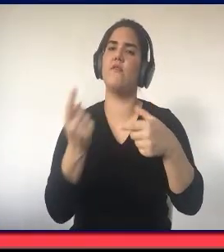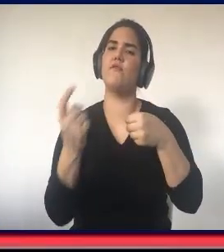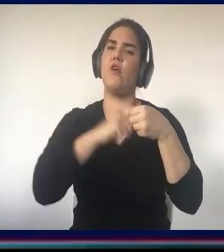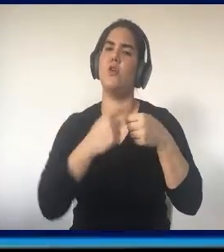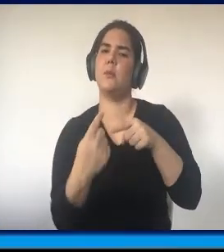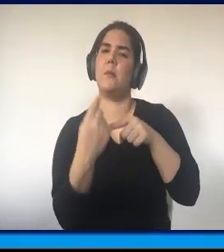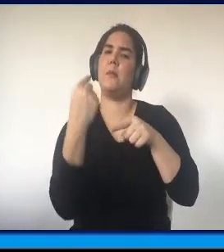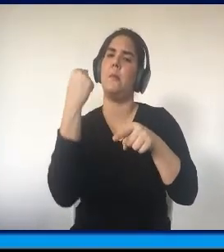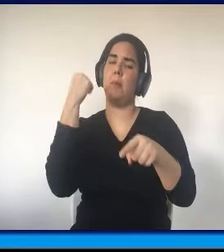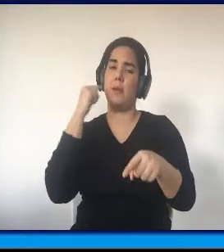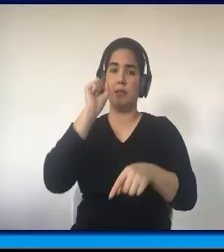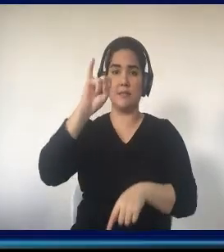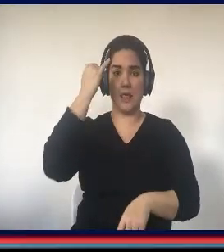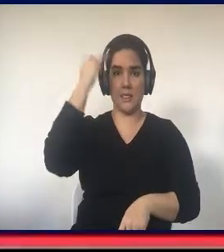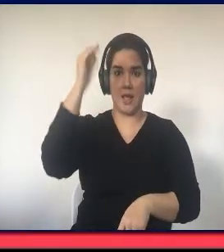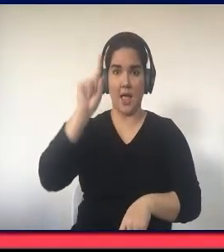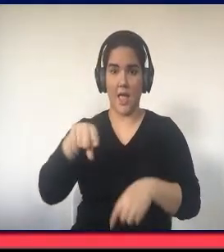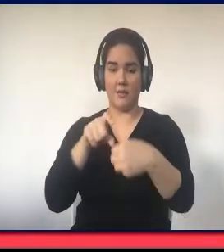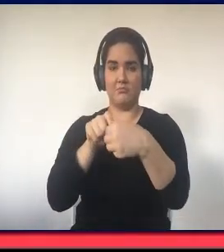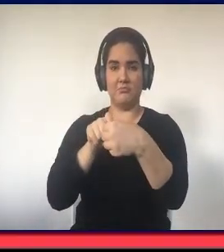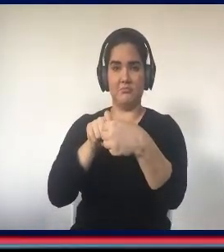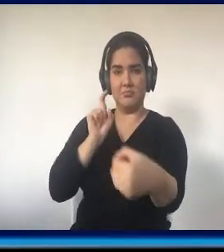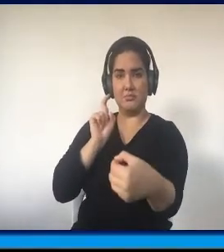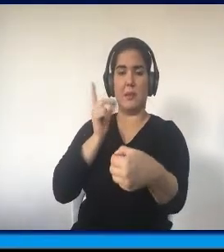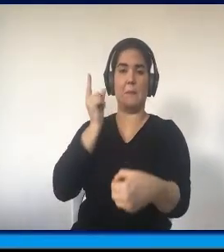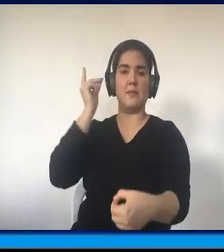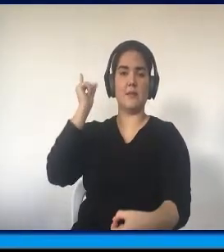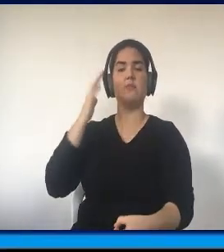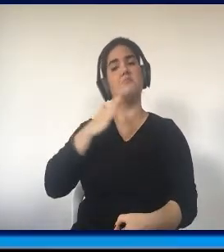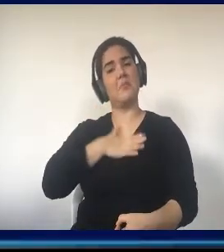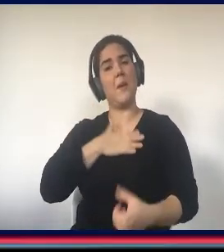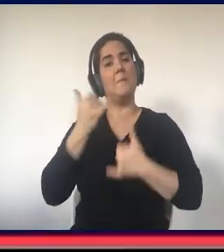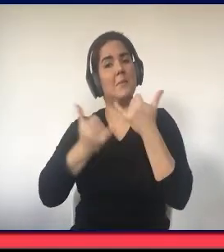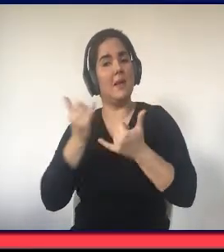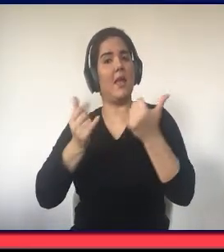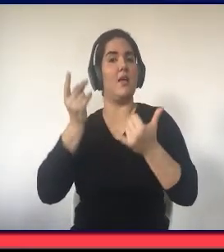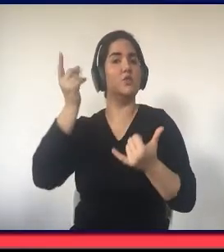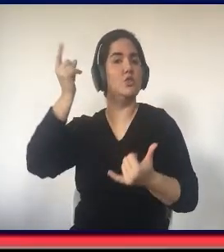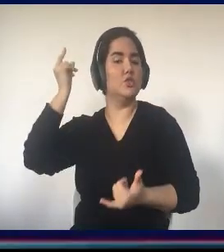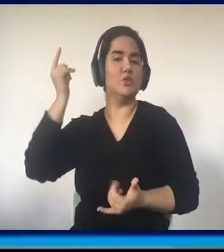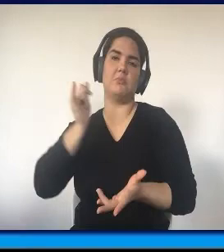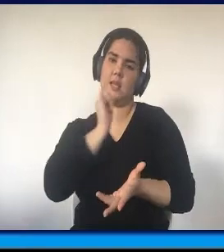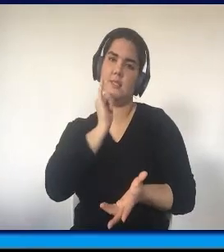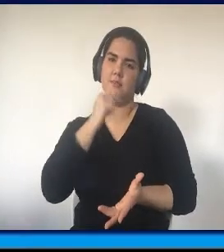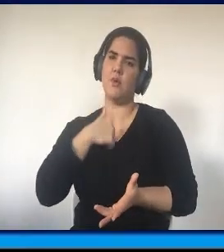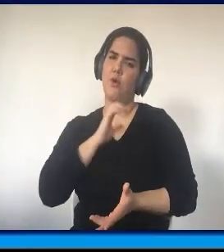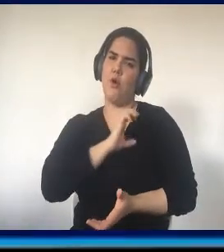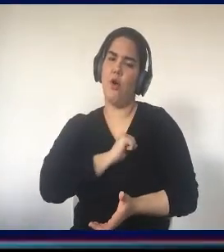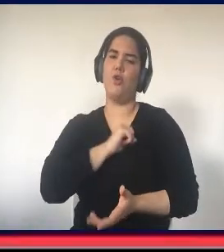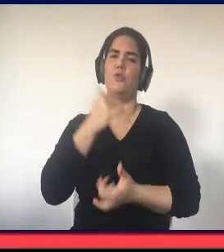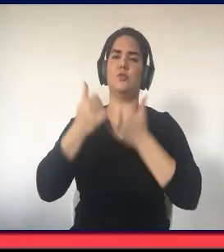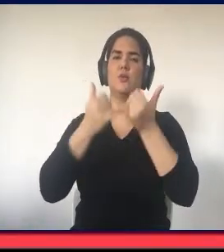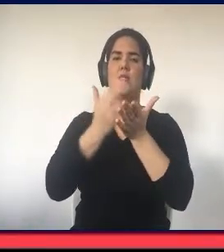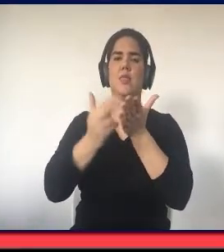se desconectar, vamos brincar de coisas antigas? Nostálgico? Que nem, por exemplo, eu gosto muito de Cavaleiro dos Zodíacos, é da minha época. Eu